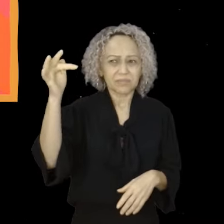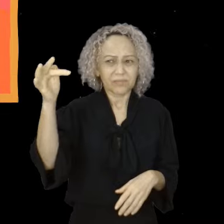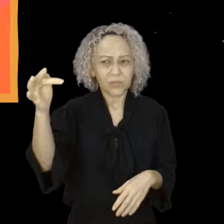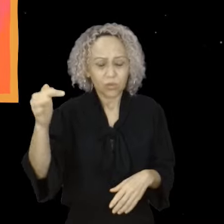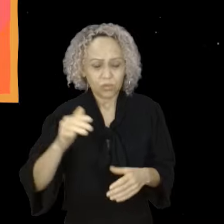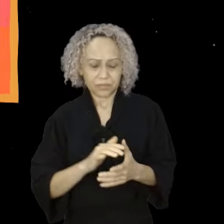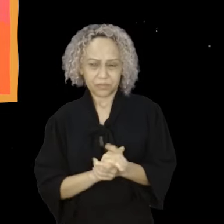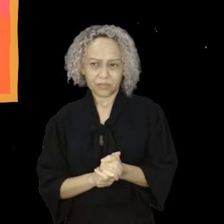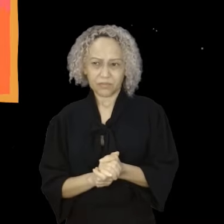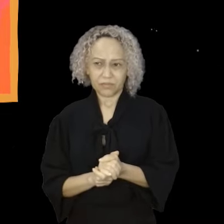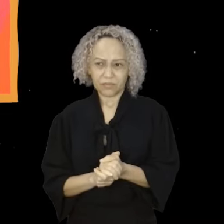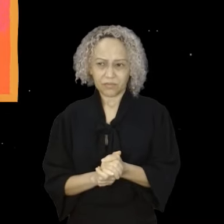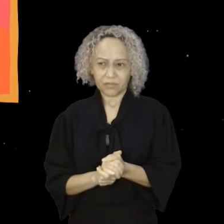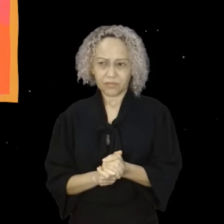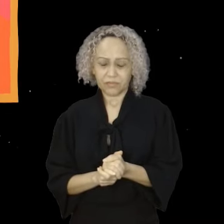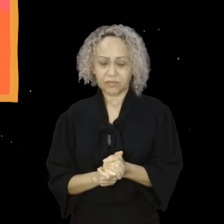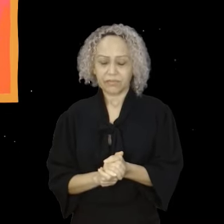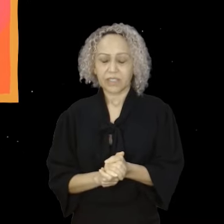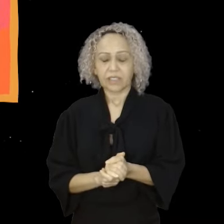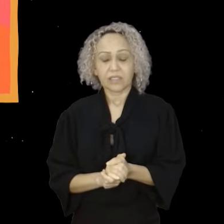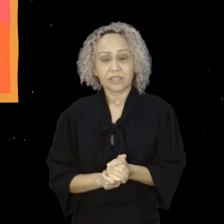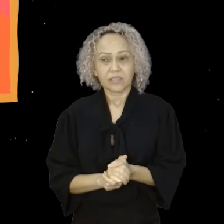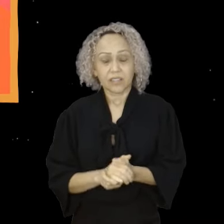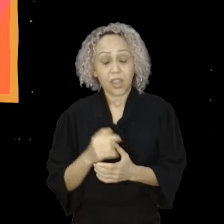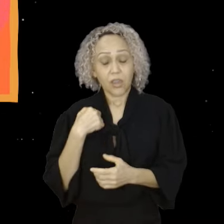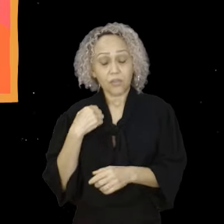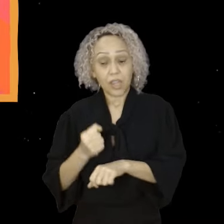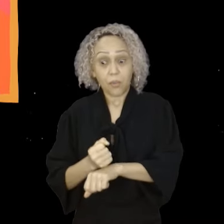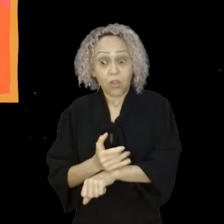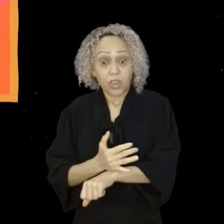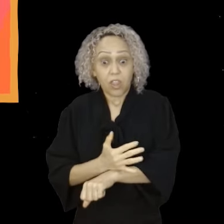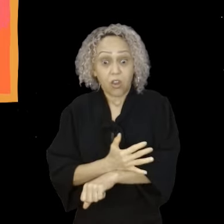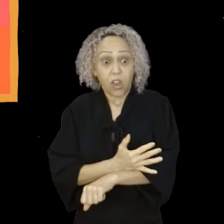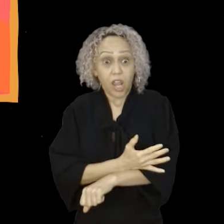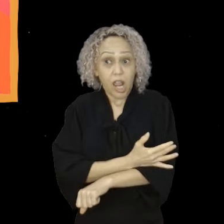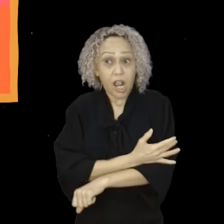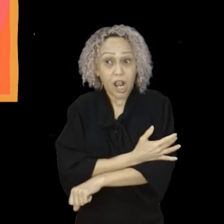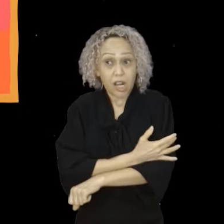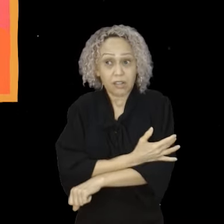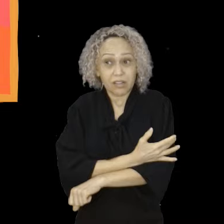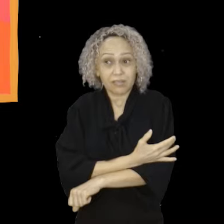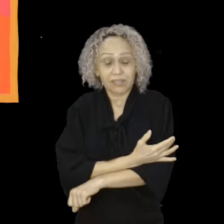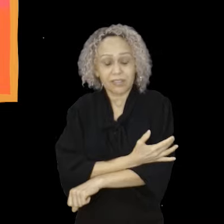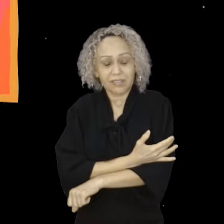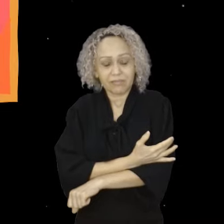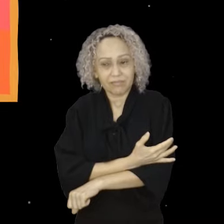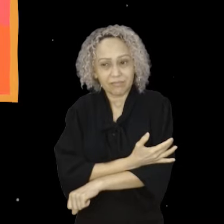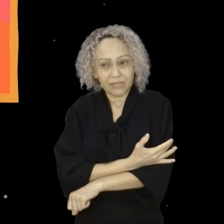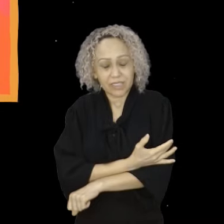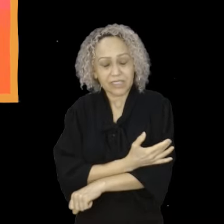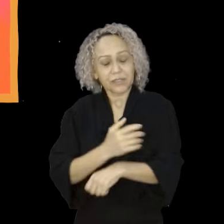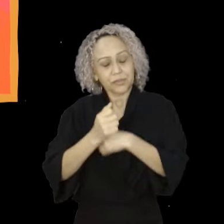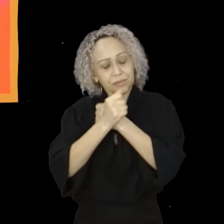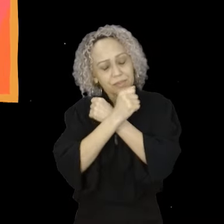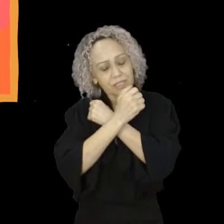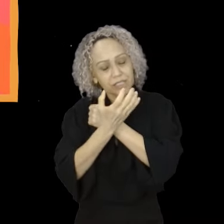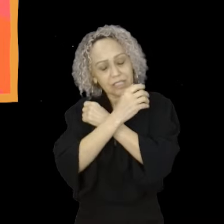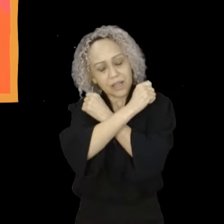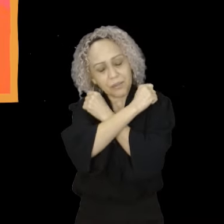nas palavras, que tem vida. E eu fiquei emocionado em estar abraçado contigo e lembrando